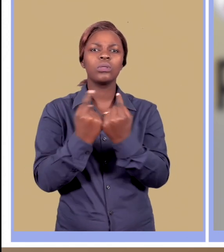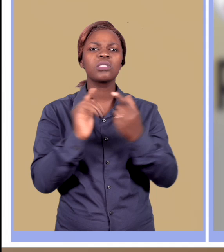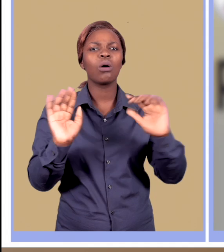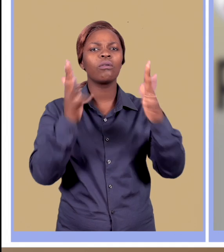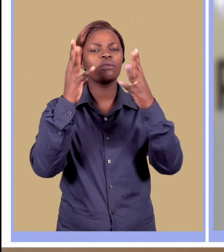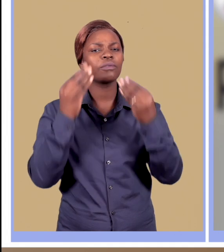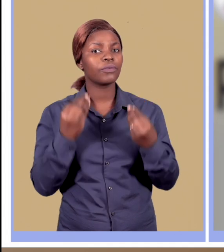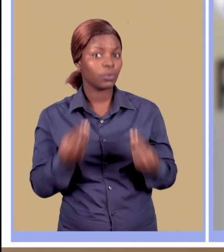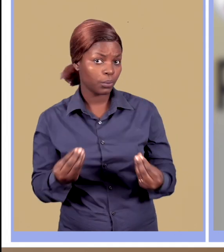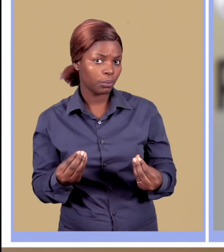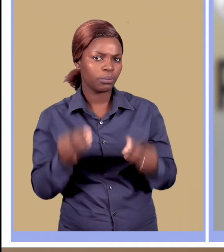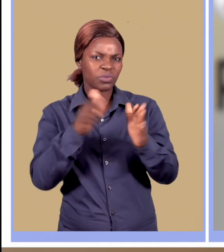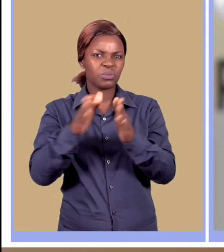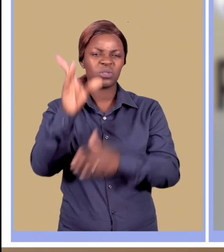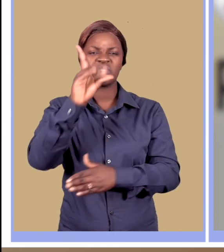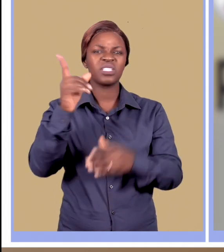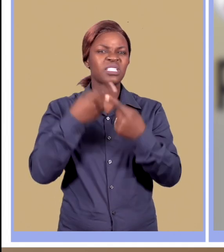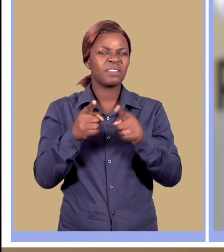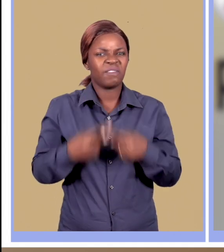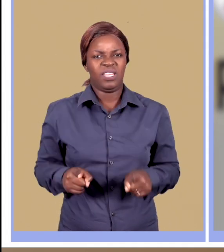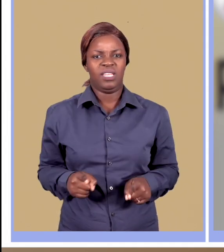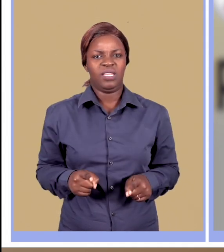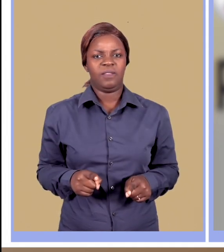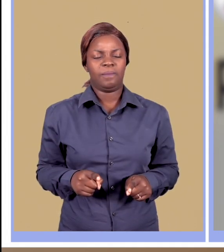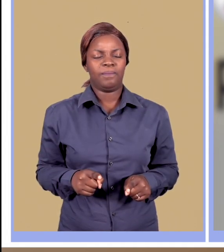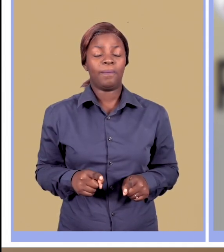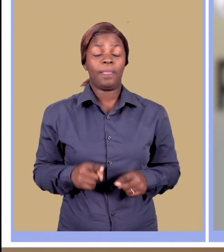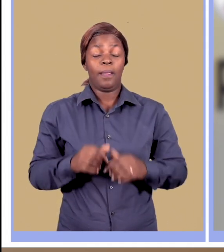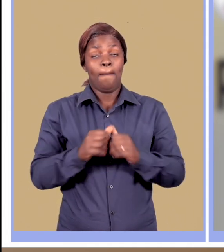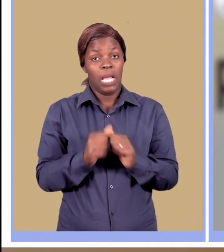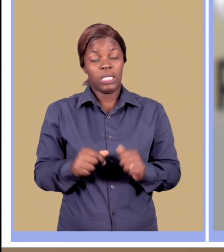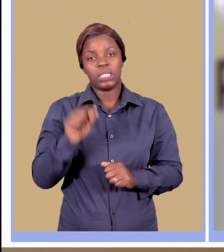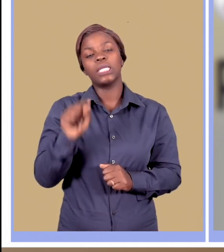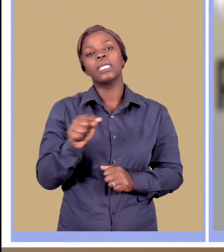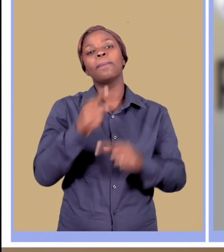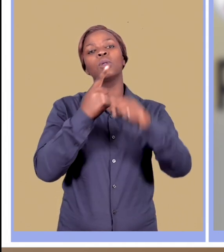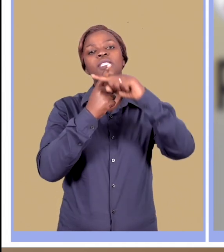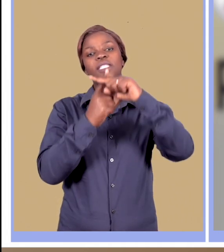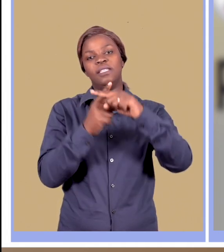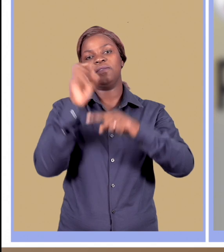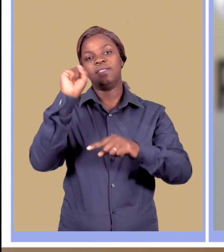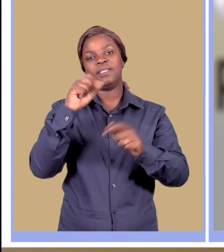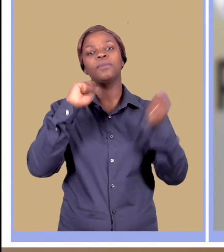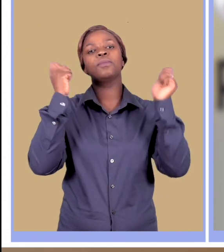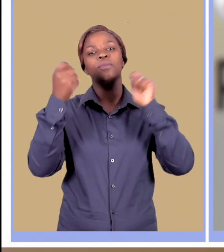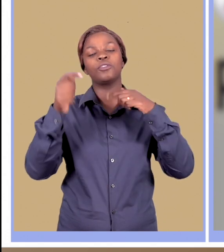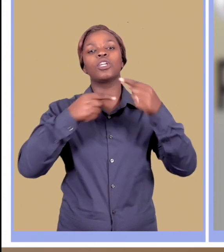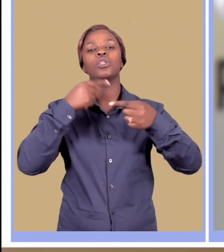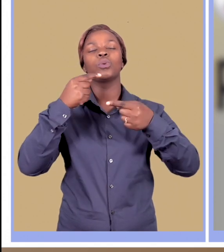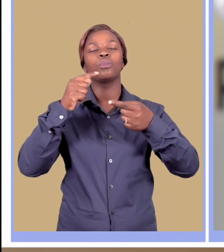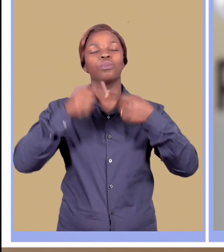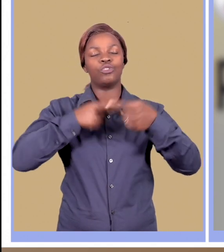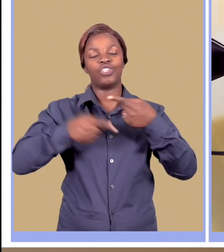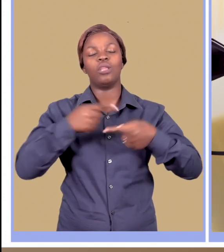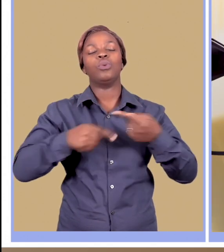se encontram as pessoas com deficiência de várias tipologias. Então aí já é um passo, não é, no âmbito deste projeto